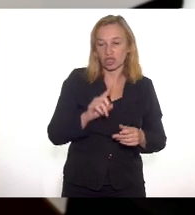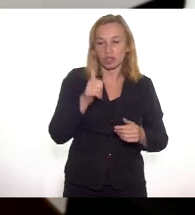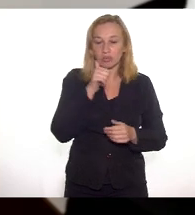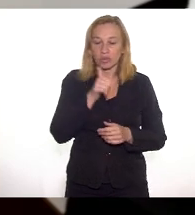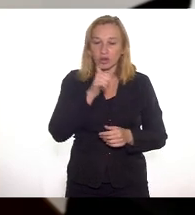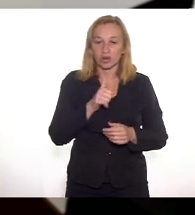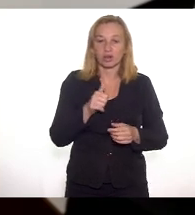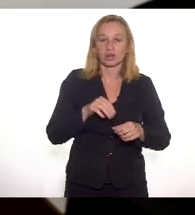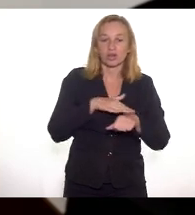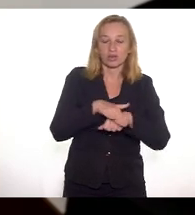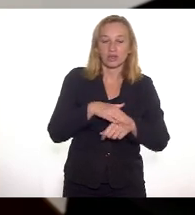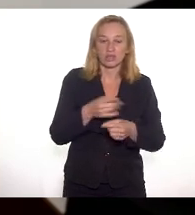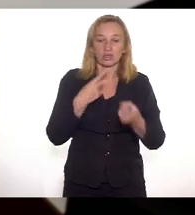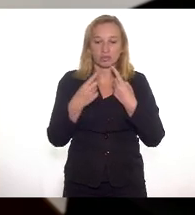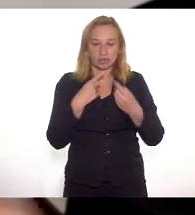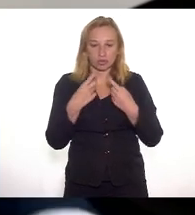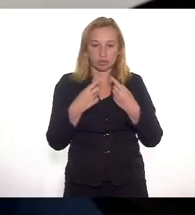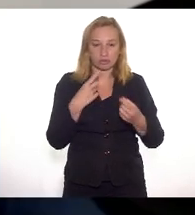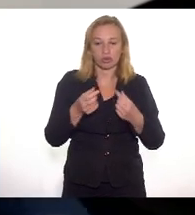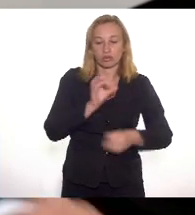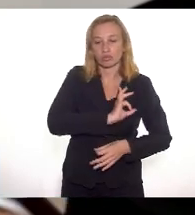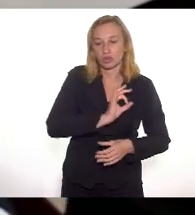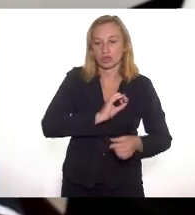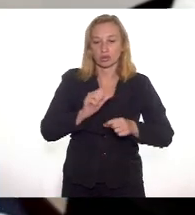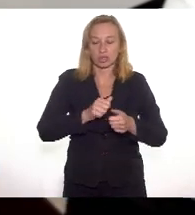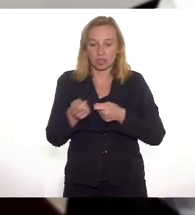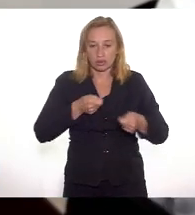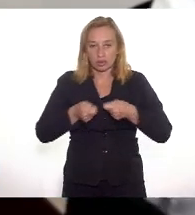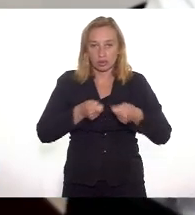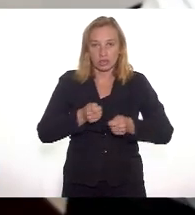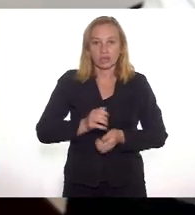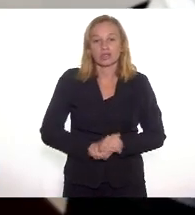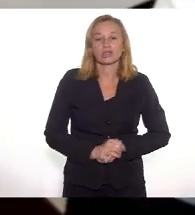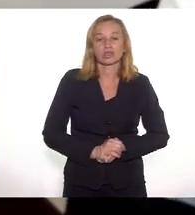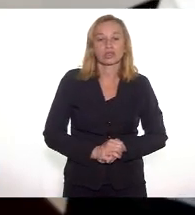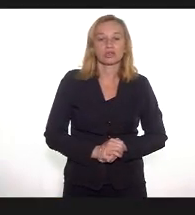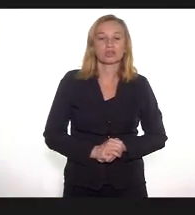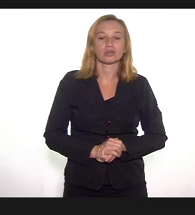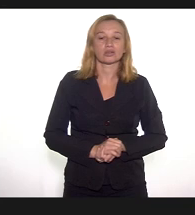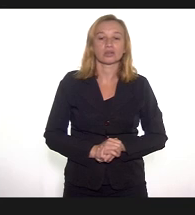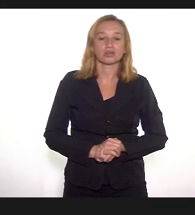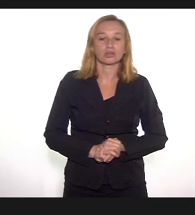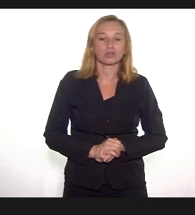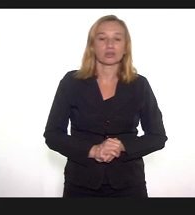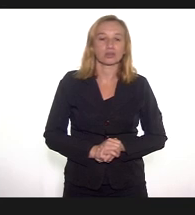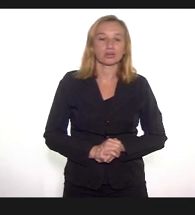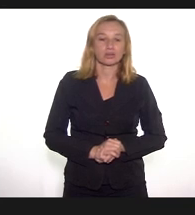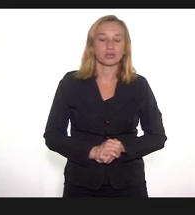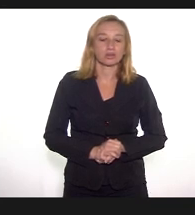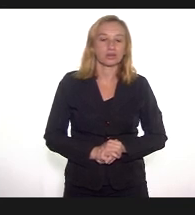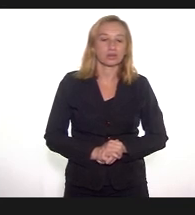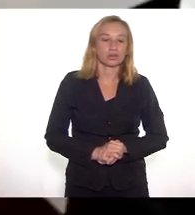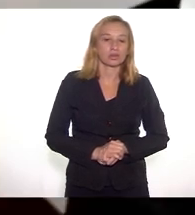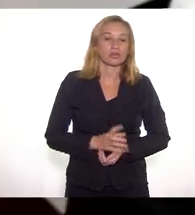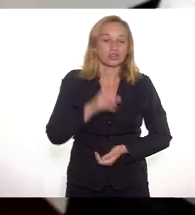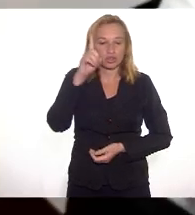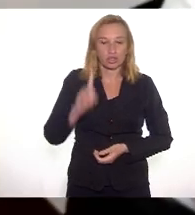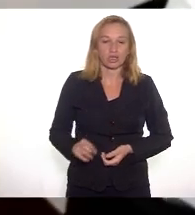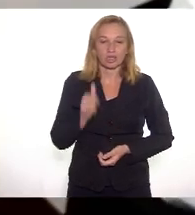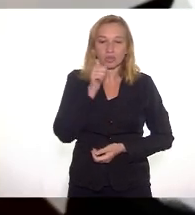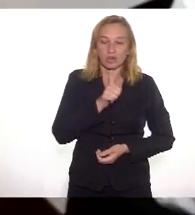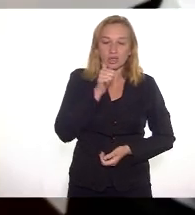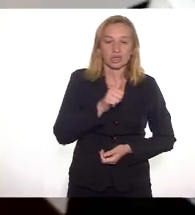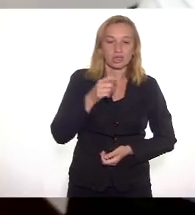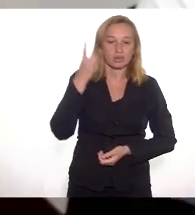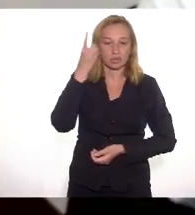Pública, de Polícia, de Saúde, de Orçamento, Fiscalização Financeira e Controle. Para emitir parecer da Comissão de Defesa do Direito da Mulher, deputada